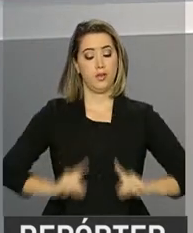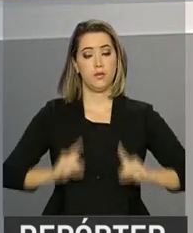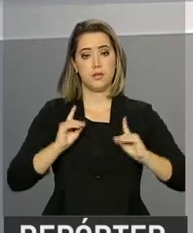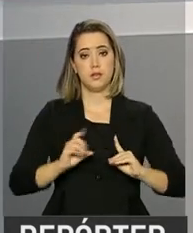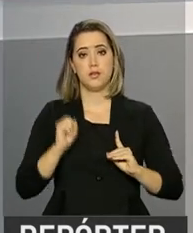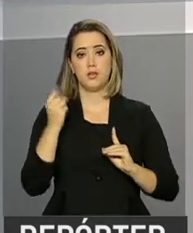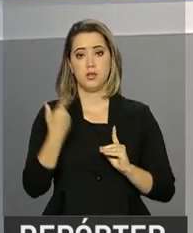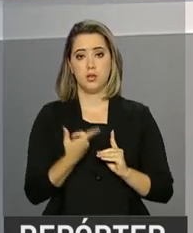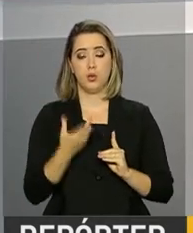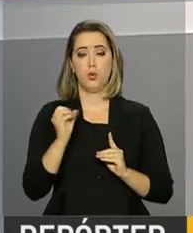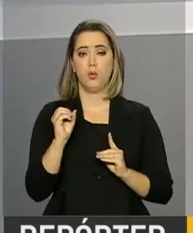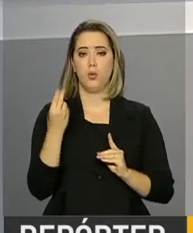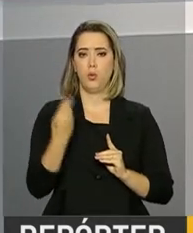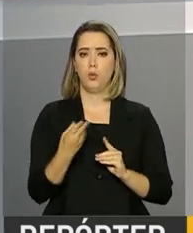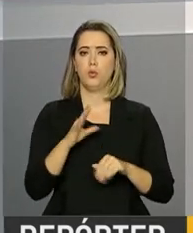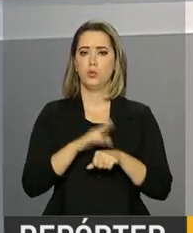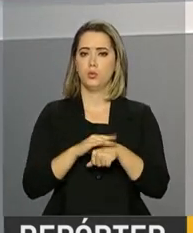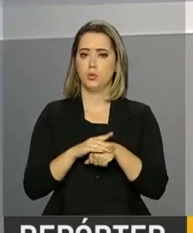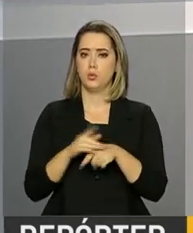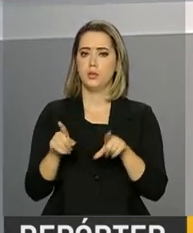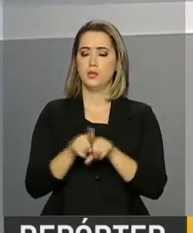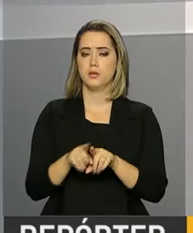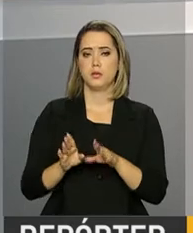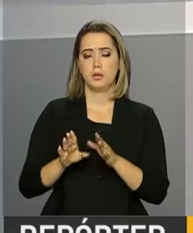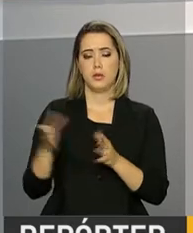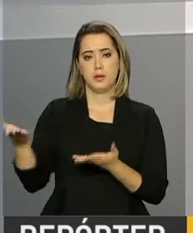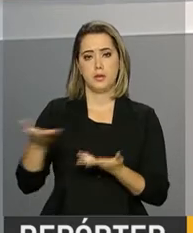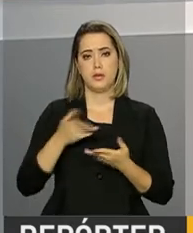recebimento todos os detalhes estão